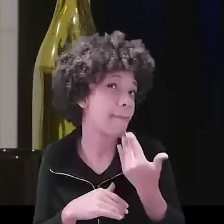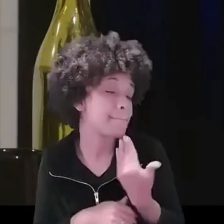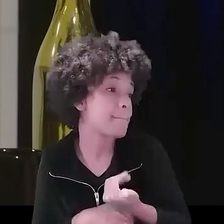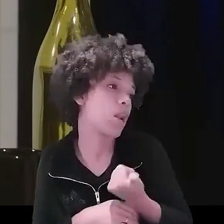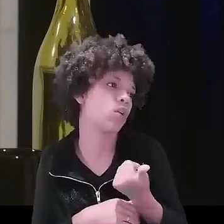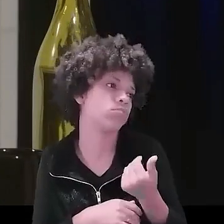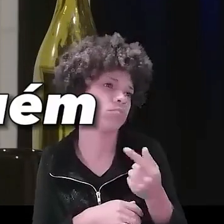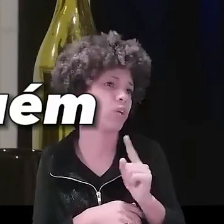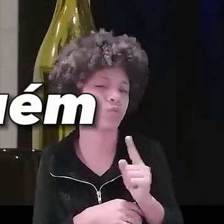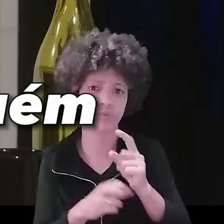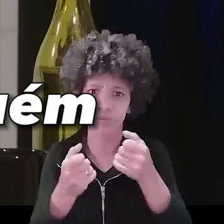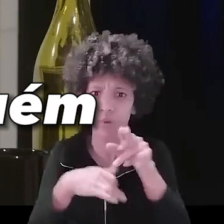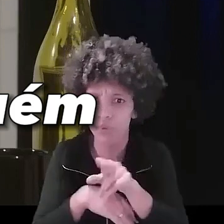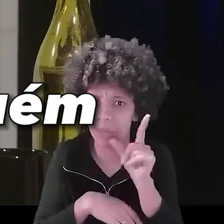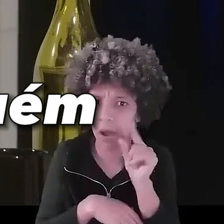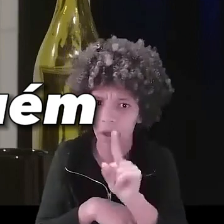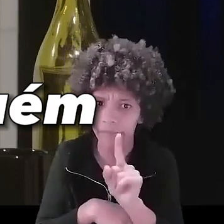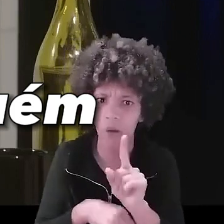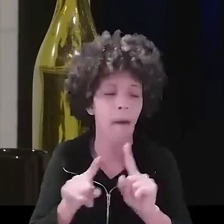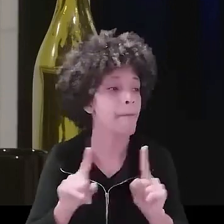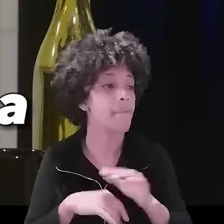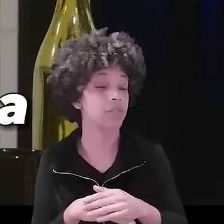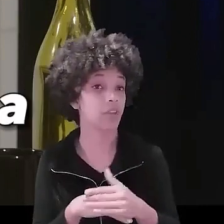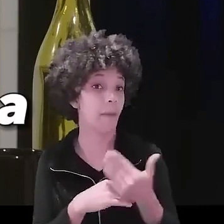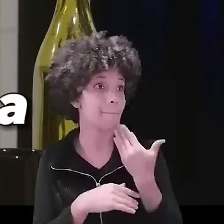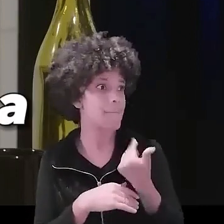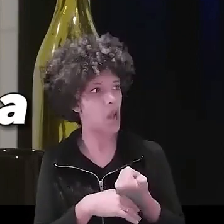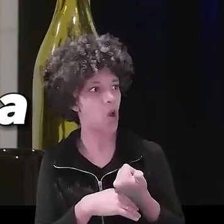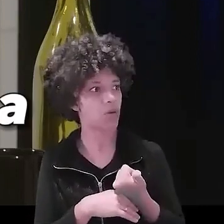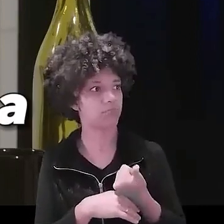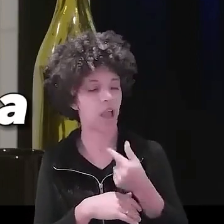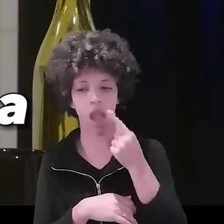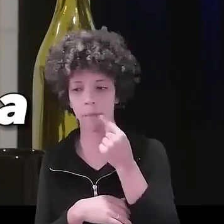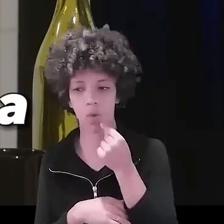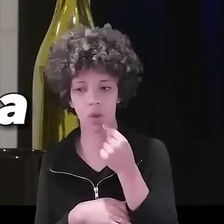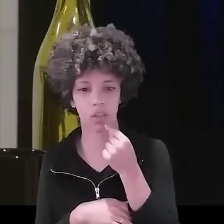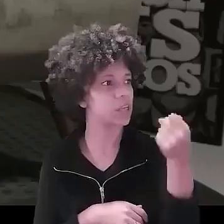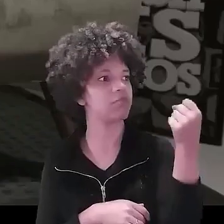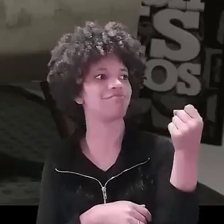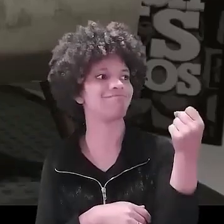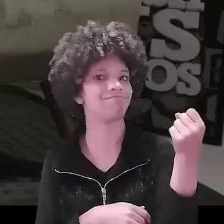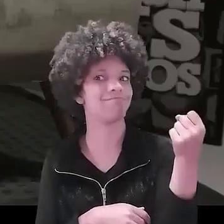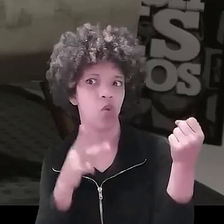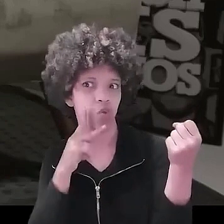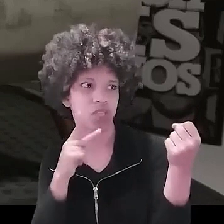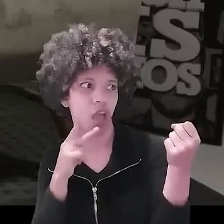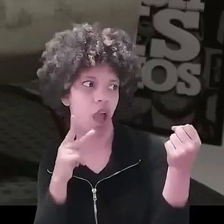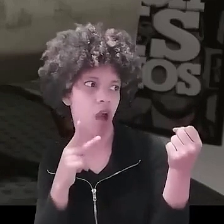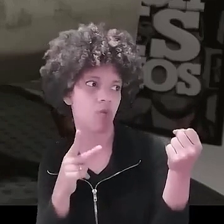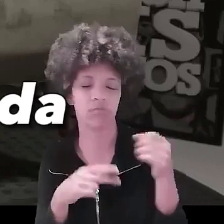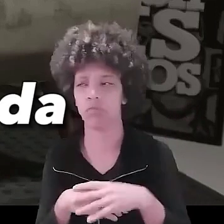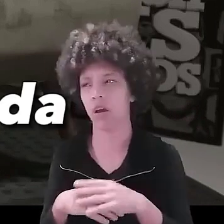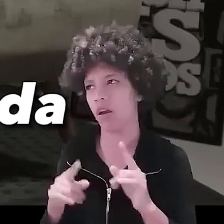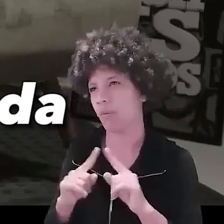mais benéfico. E eu não tô dizendo para ninguém usar maconha, tá? Mas é muito mais benéfico a maconha do que o álcool, do que o cigarro, de longe,